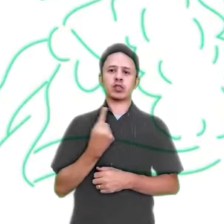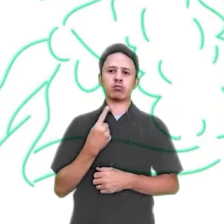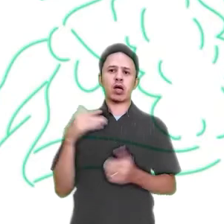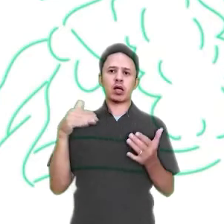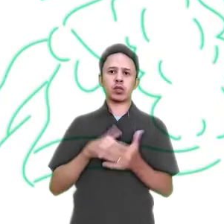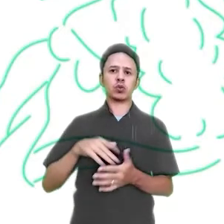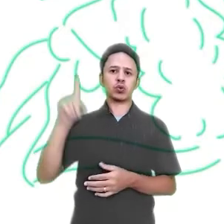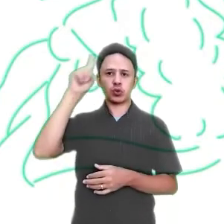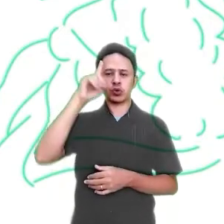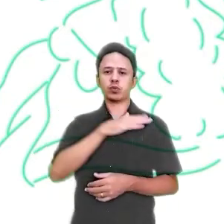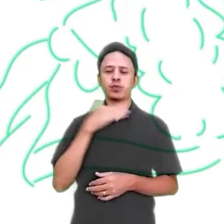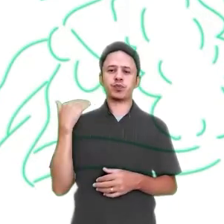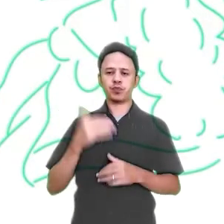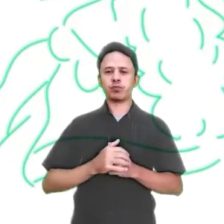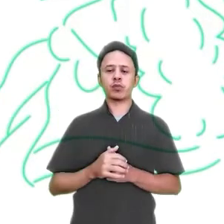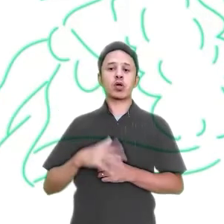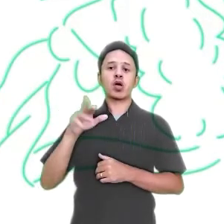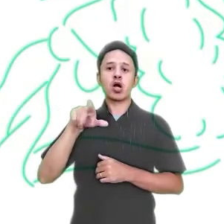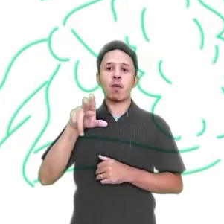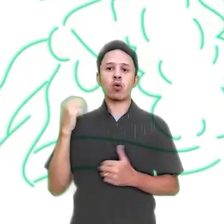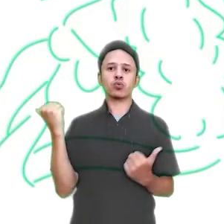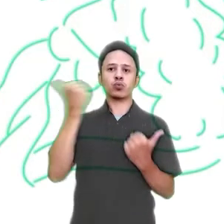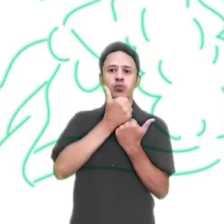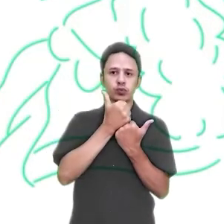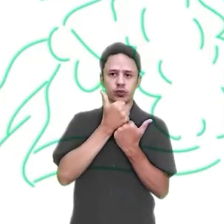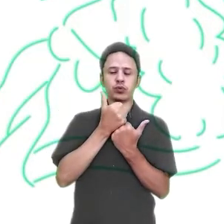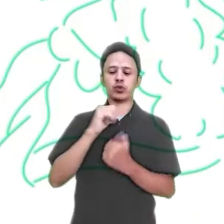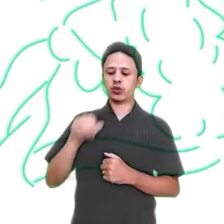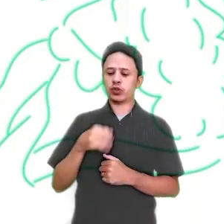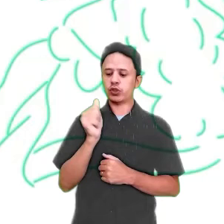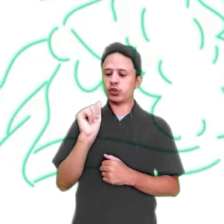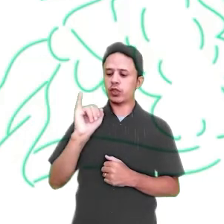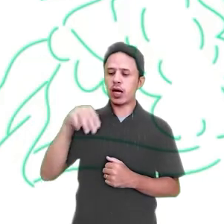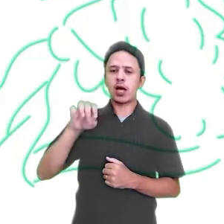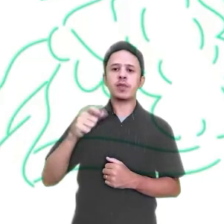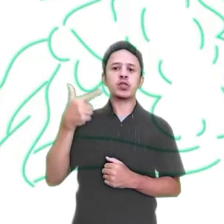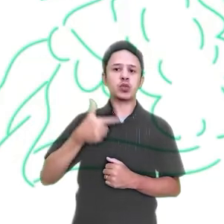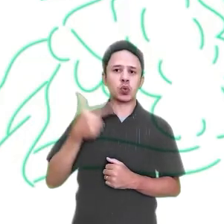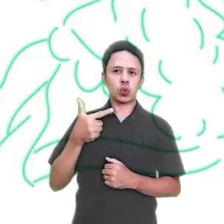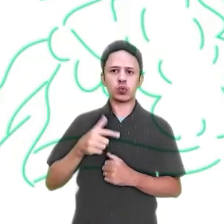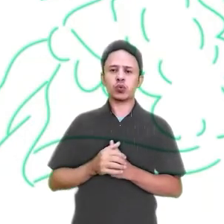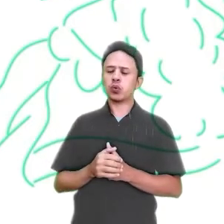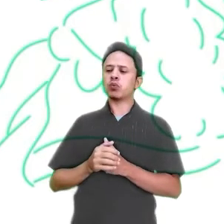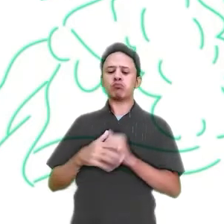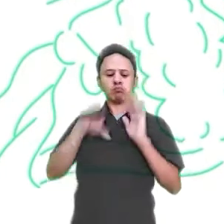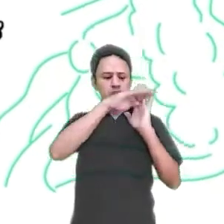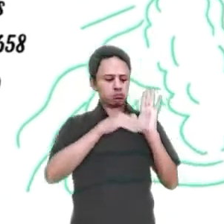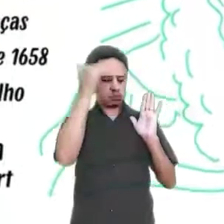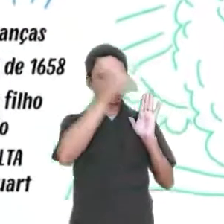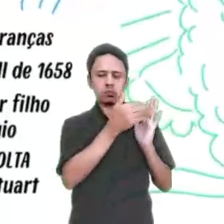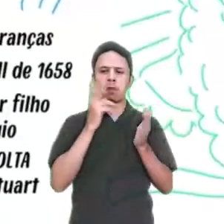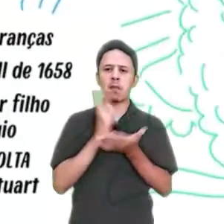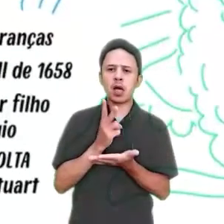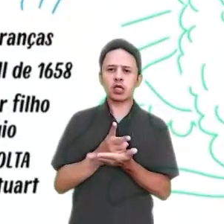de sua morte. Com a morte de Carlos II, quem assumiu o trono foi seu irmão, Jaime II, que tentou dar seguimento às mesmas ações, principalmente no que diz respeito ao absolutismo.